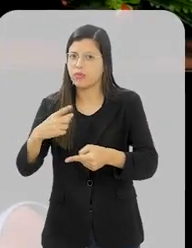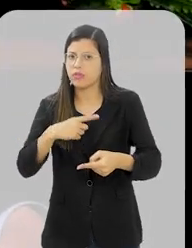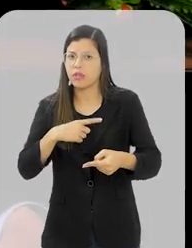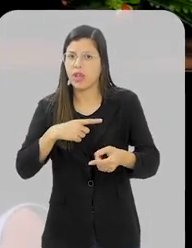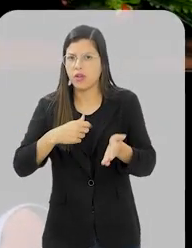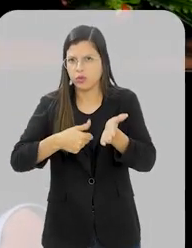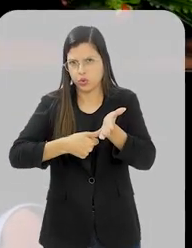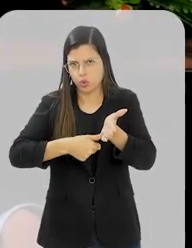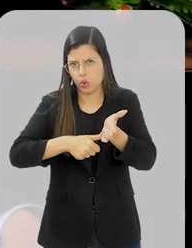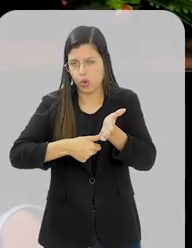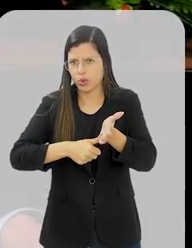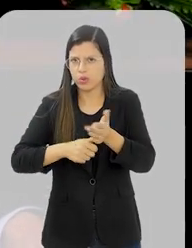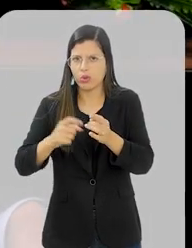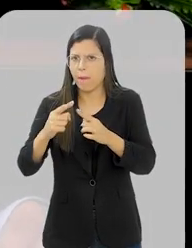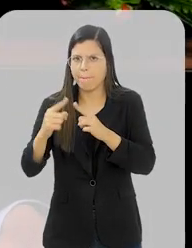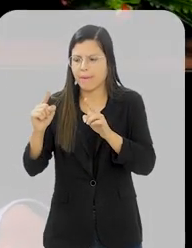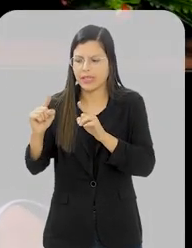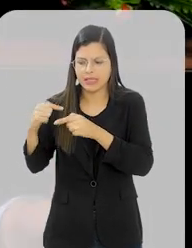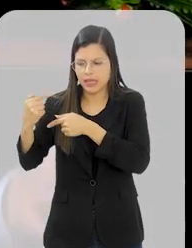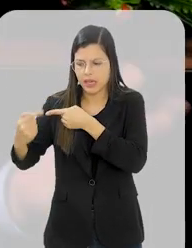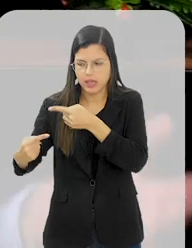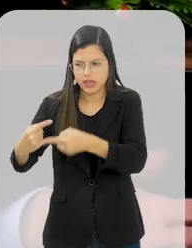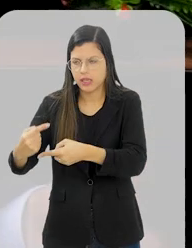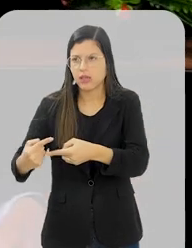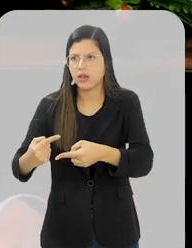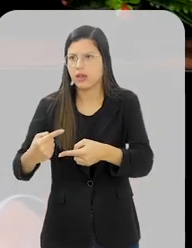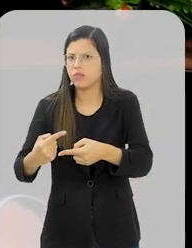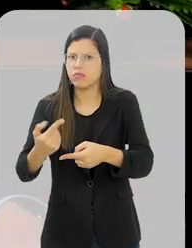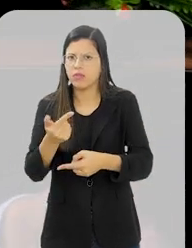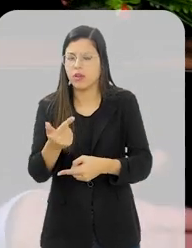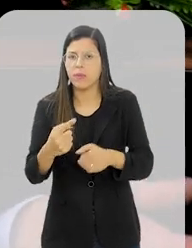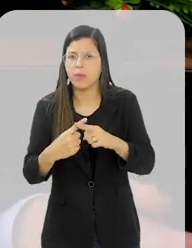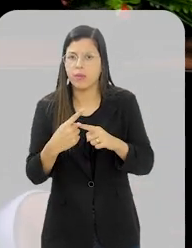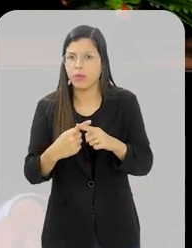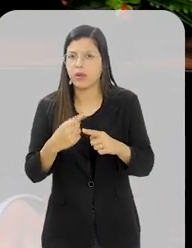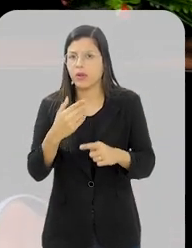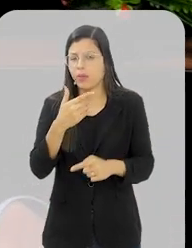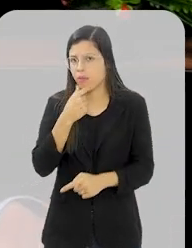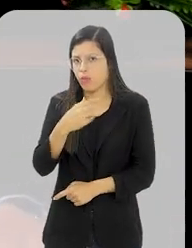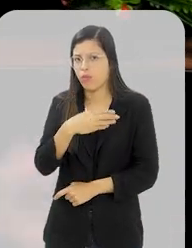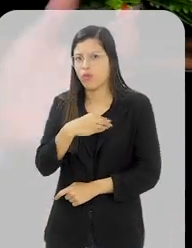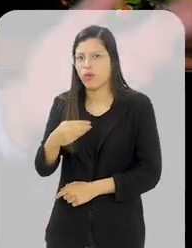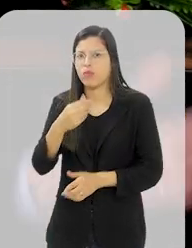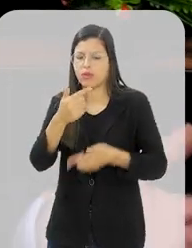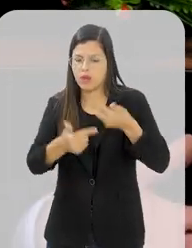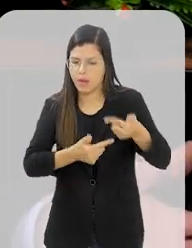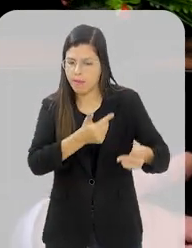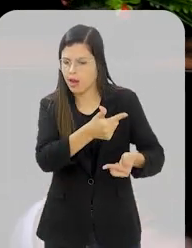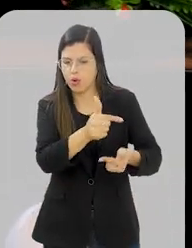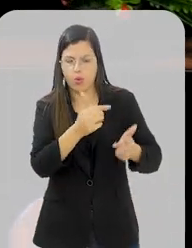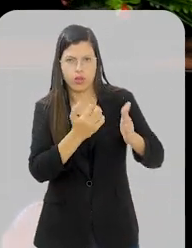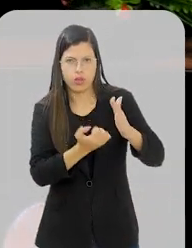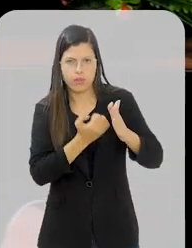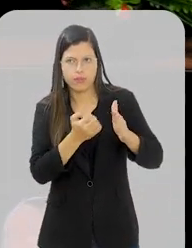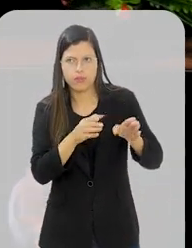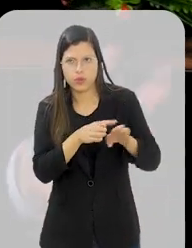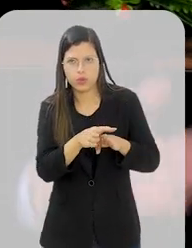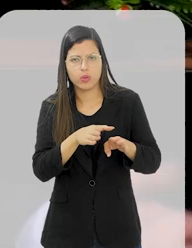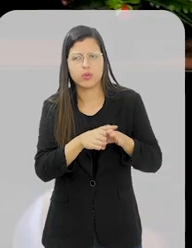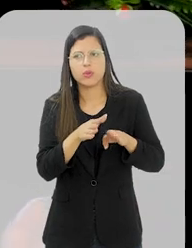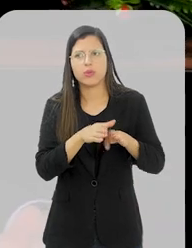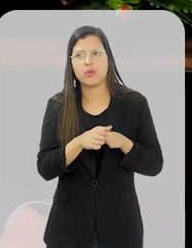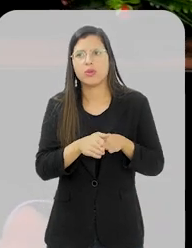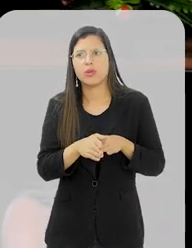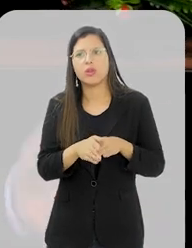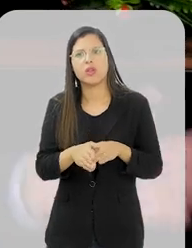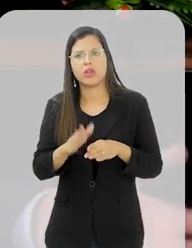sócio mas não tenho um herdeiro específico porque meu filho trabalha nessa empresa de consultoria trabalhou em outros escritórios de advocacia